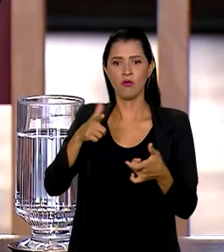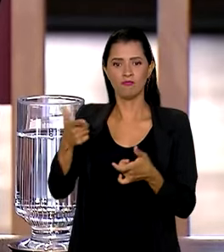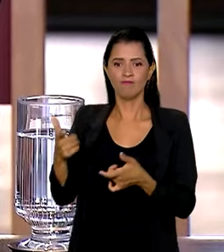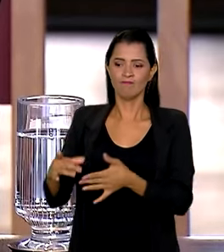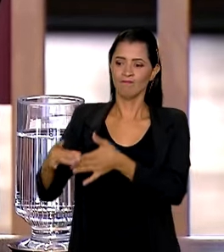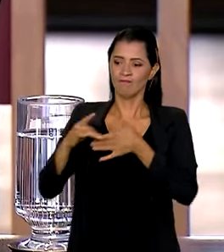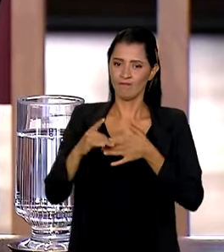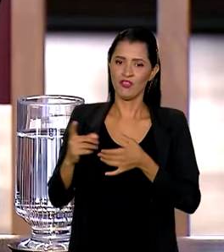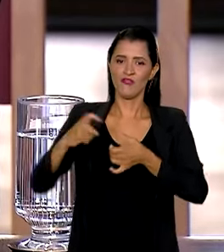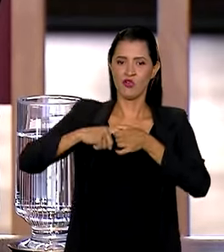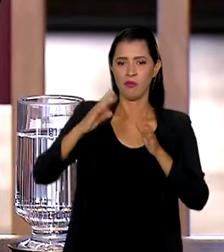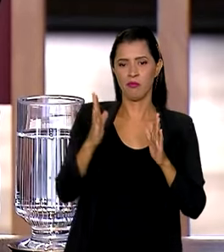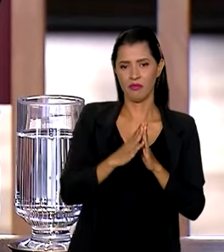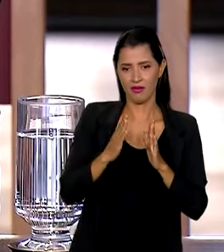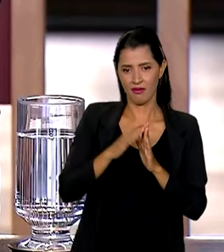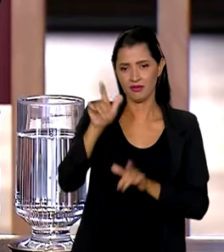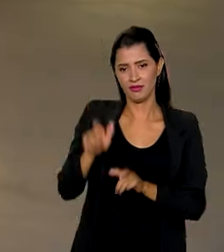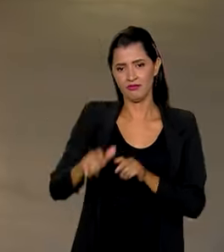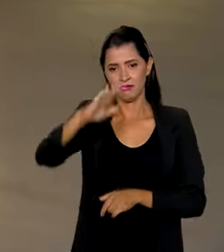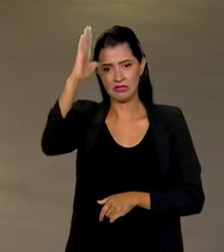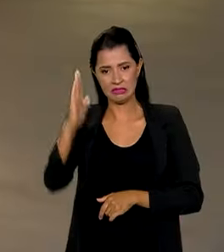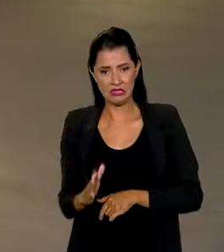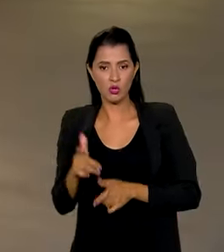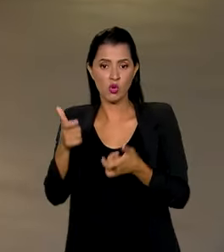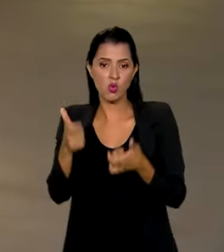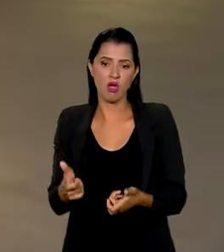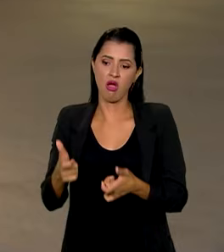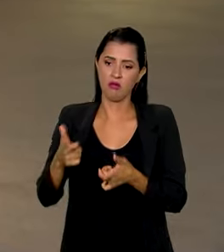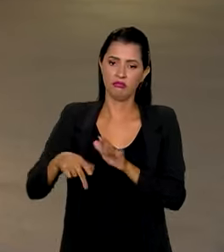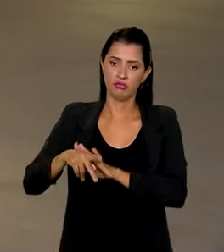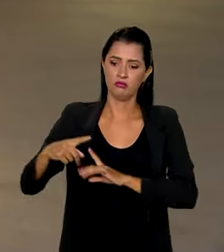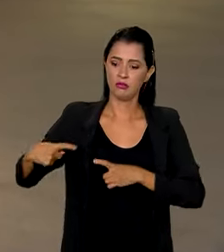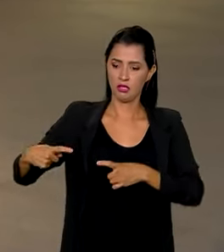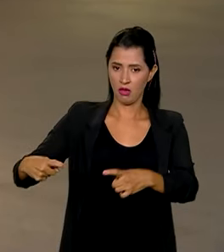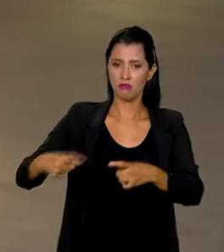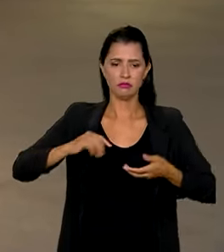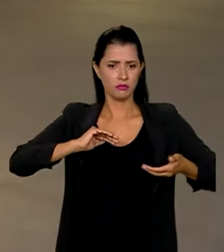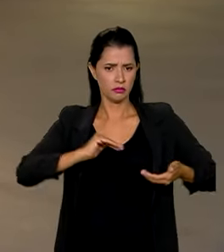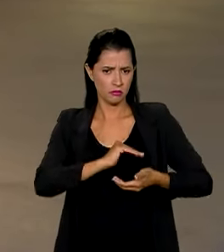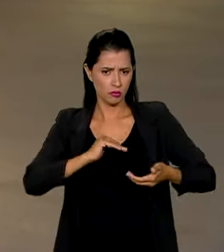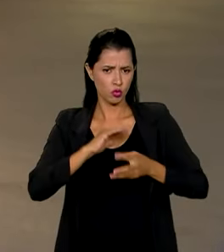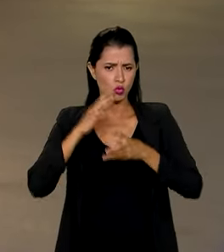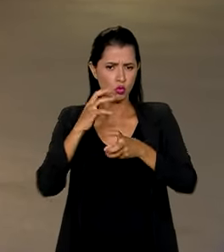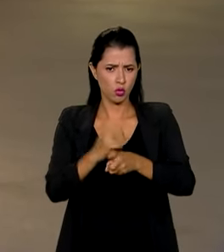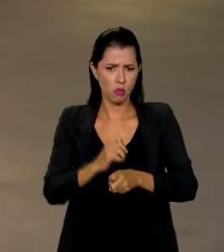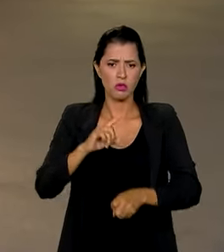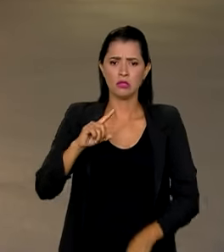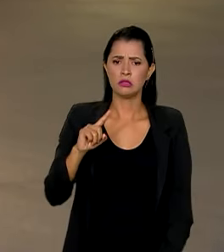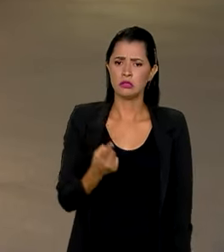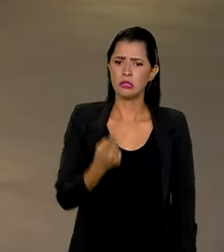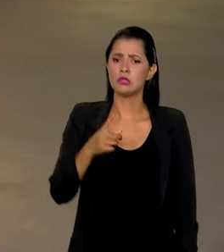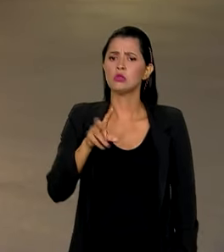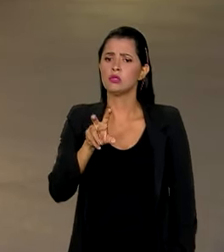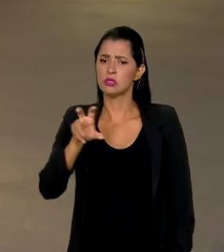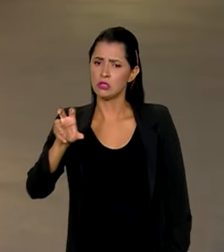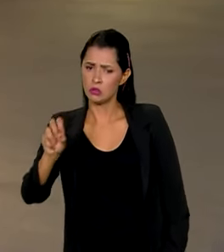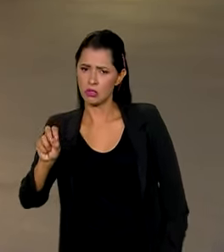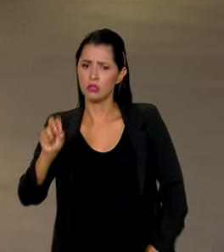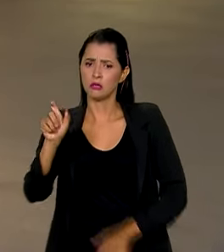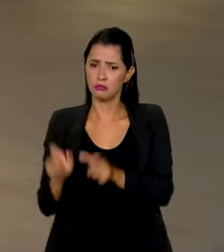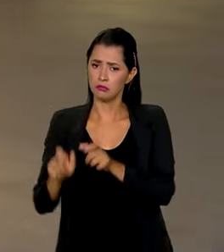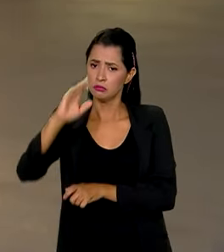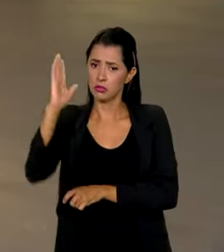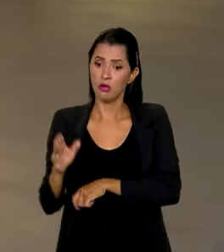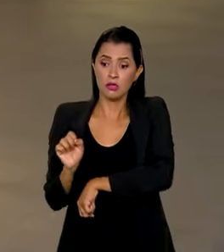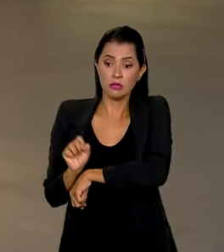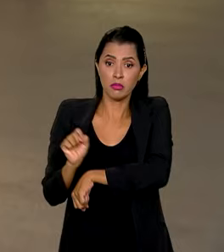de brasileiros em zonas de conflito de acordo com o Itamarati 150 brasileiros ainda esperam para